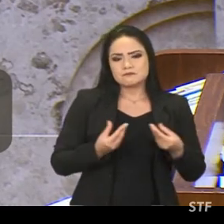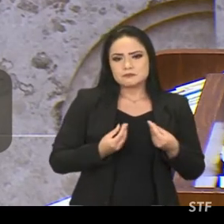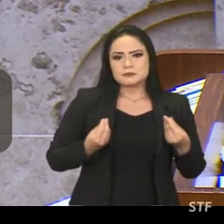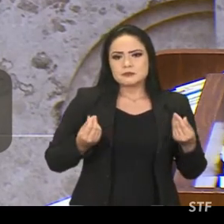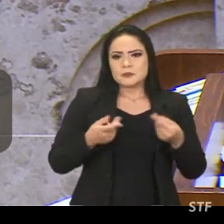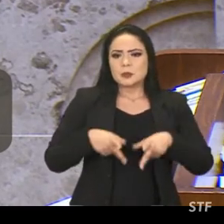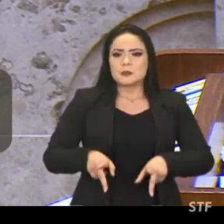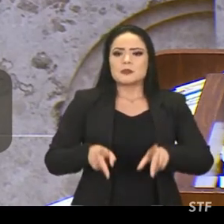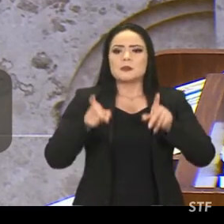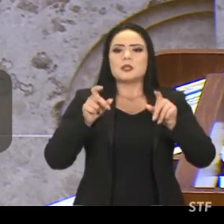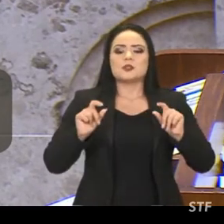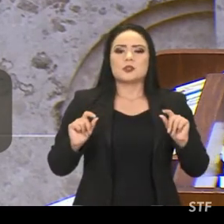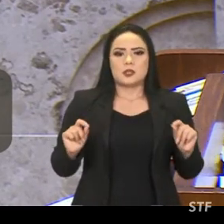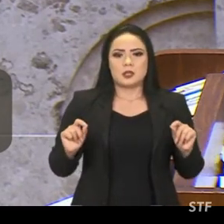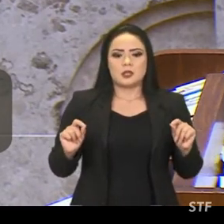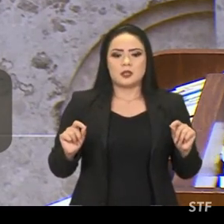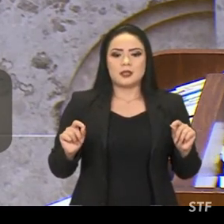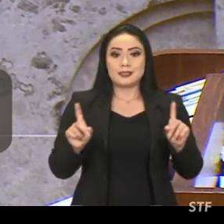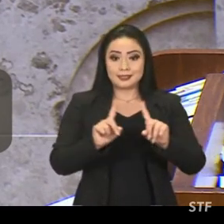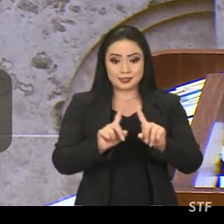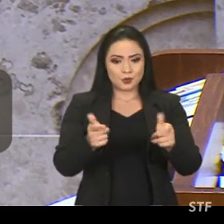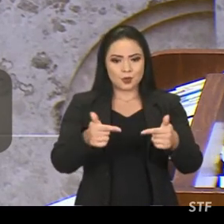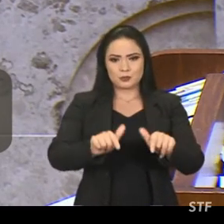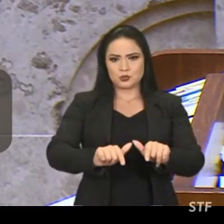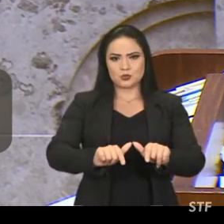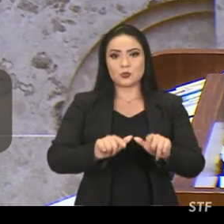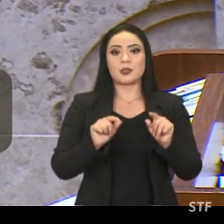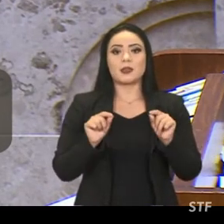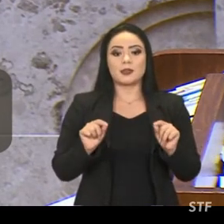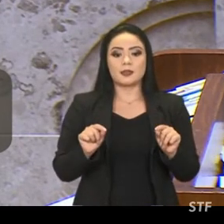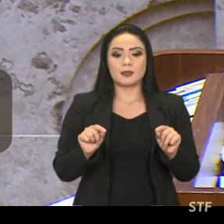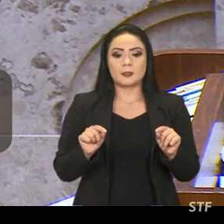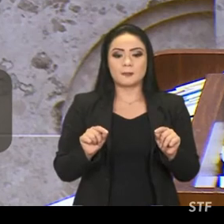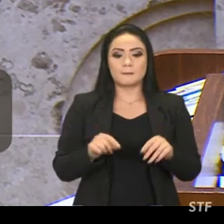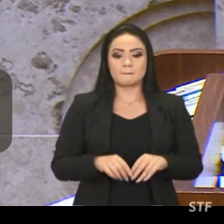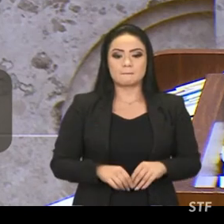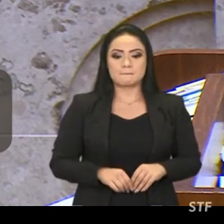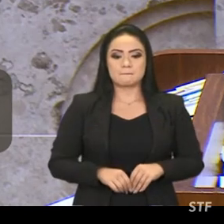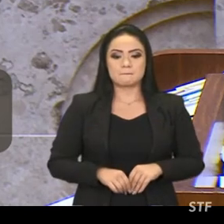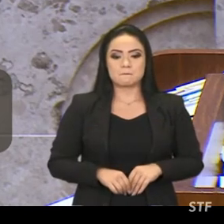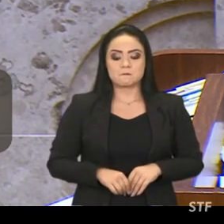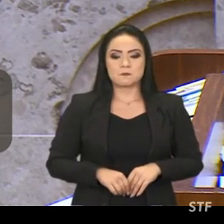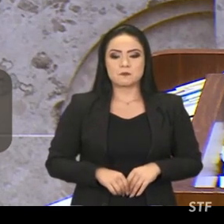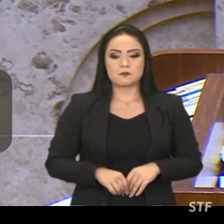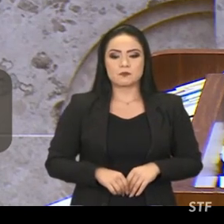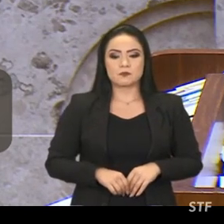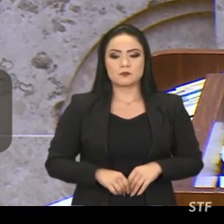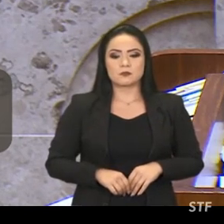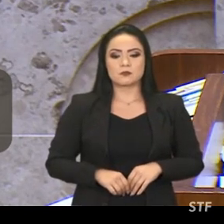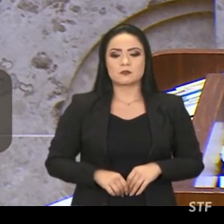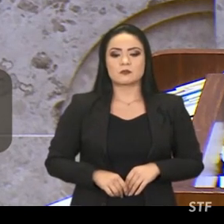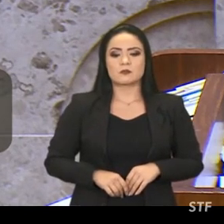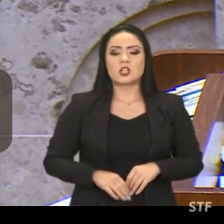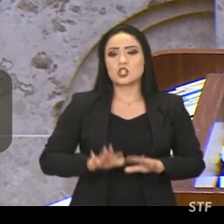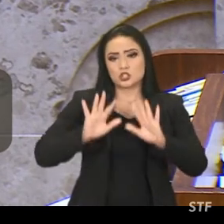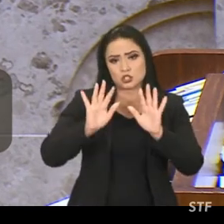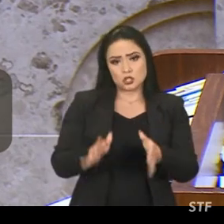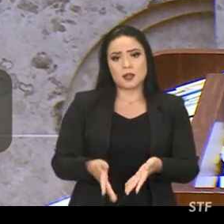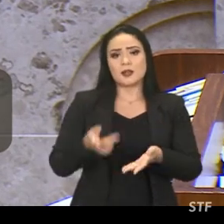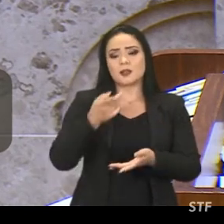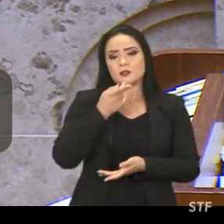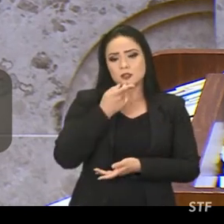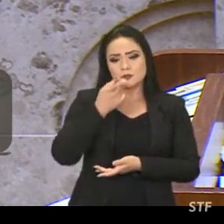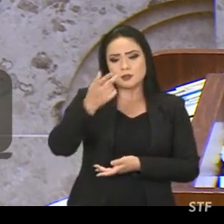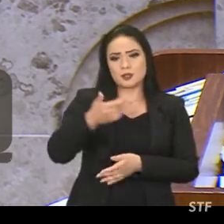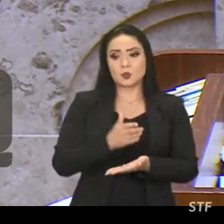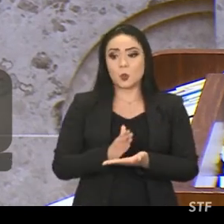explicitamente não se repetiu aquilo que havia sido referido com relação ao resto do